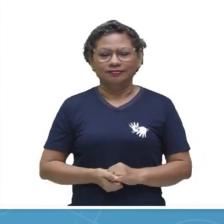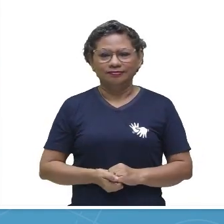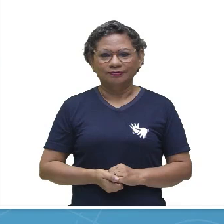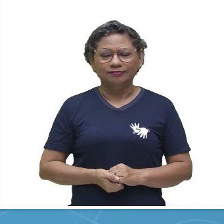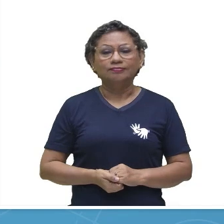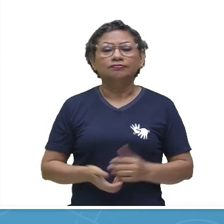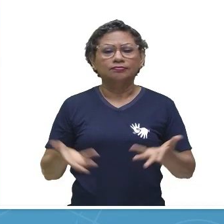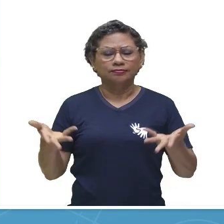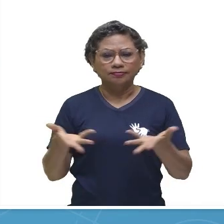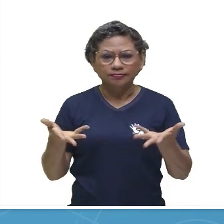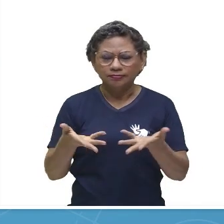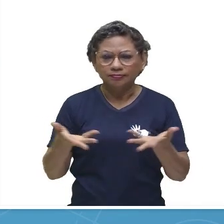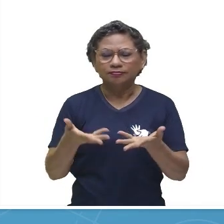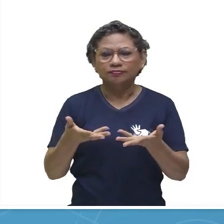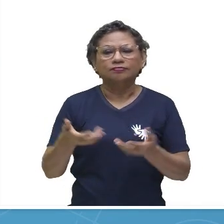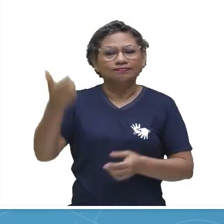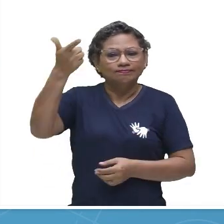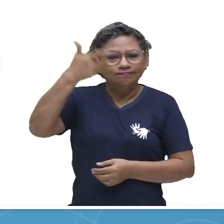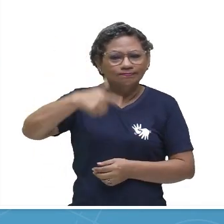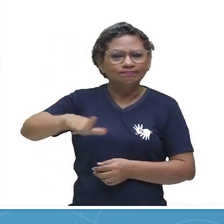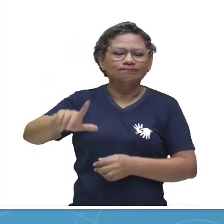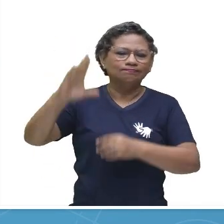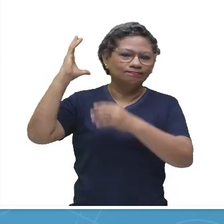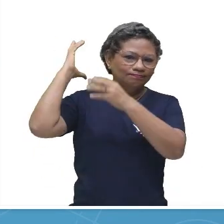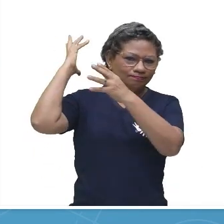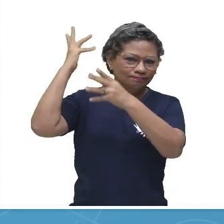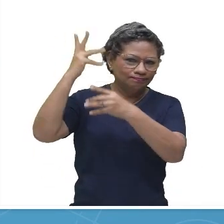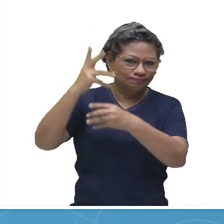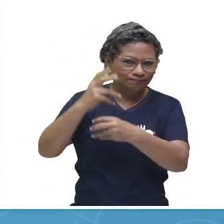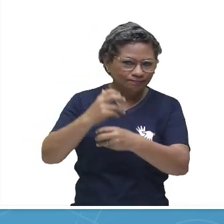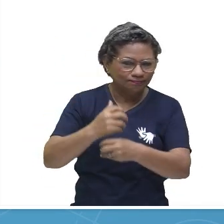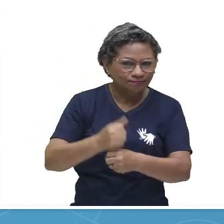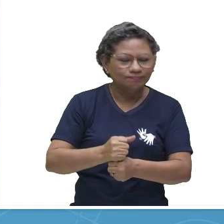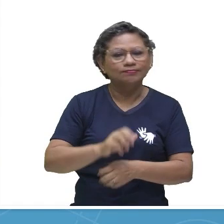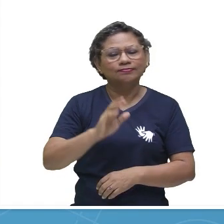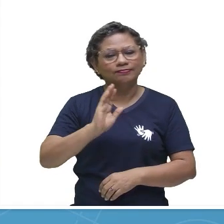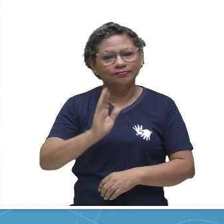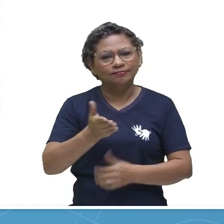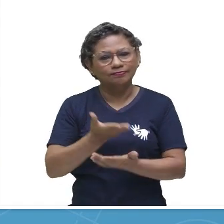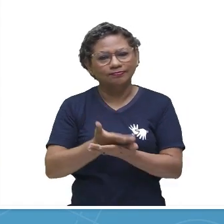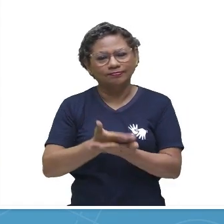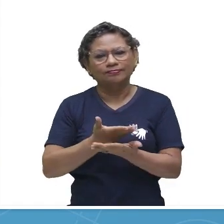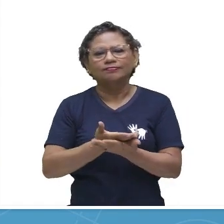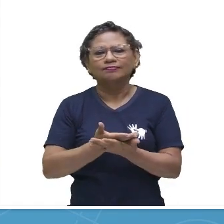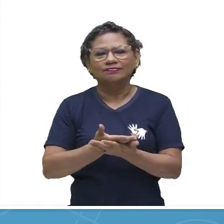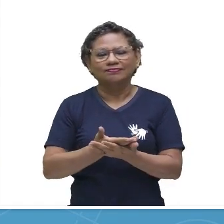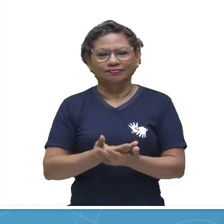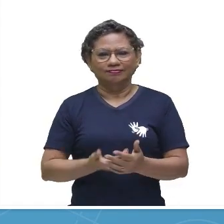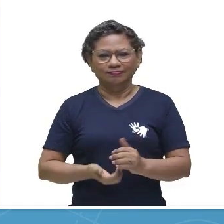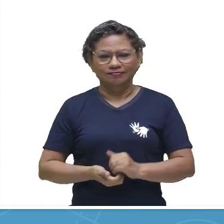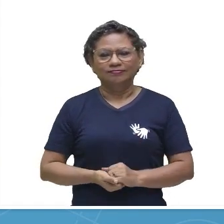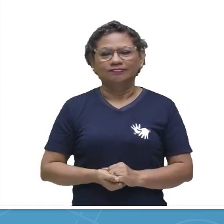momento, estaremos fazendo uma revisão dos conteúdos que são abordados com mais frequência, que são considerados prioridade para